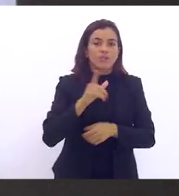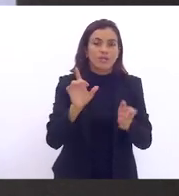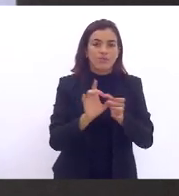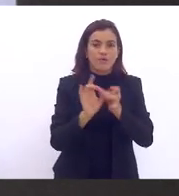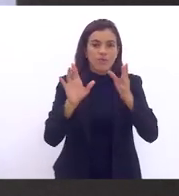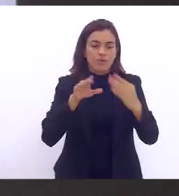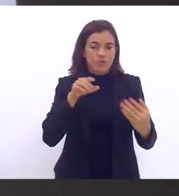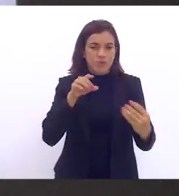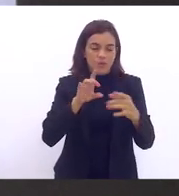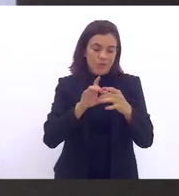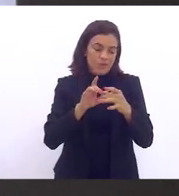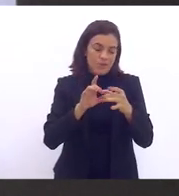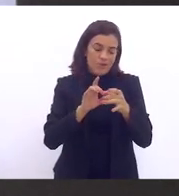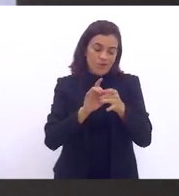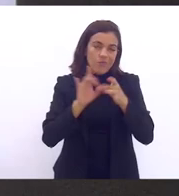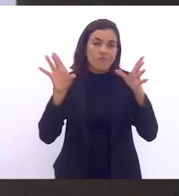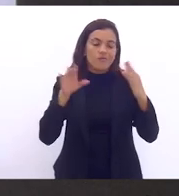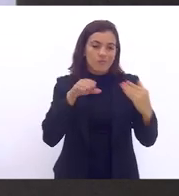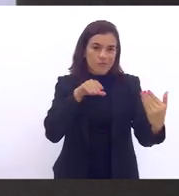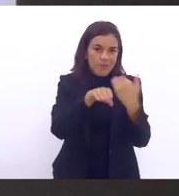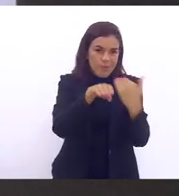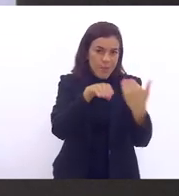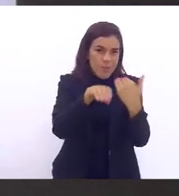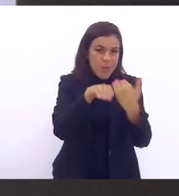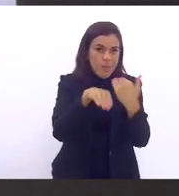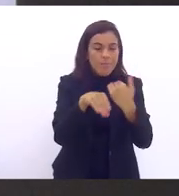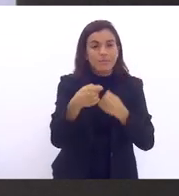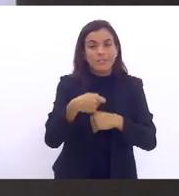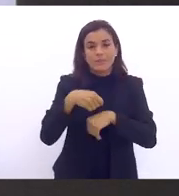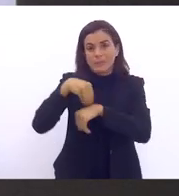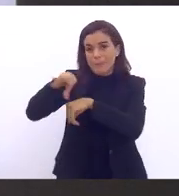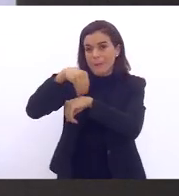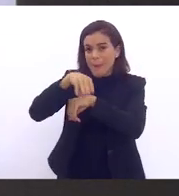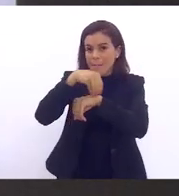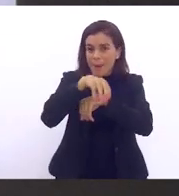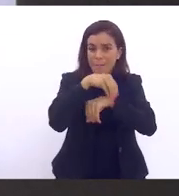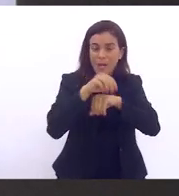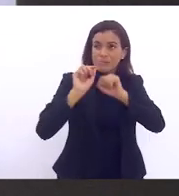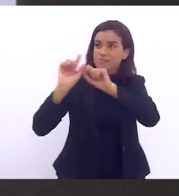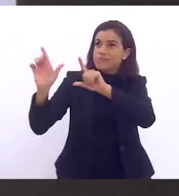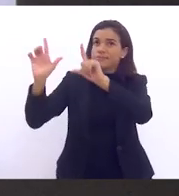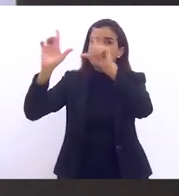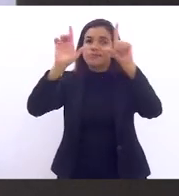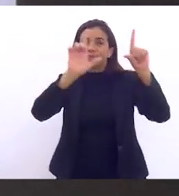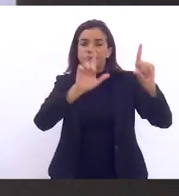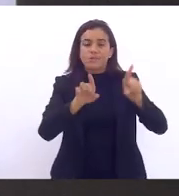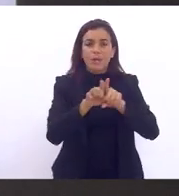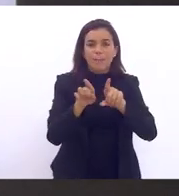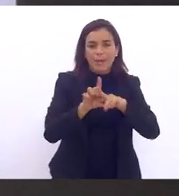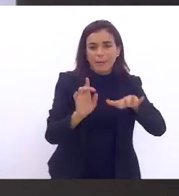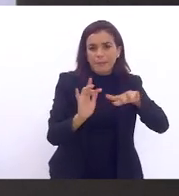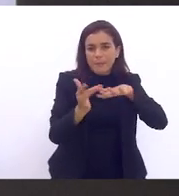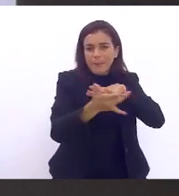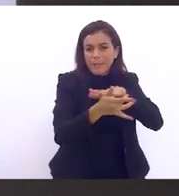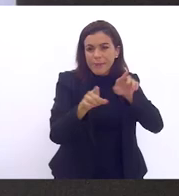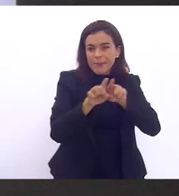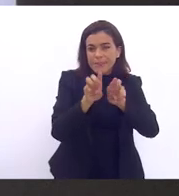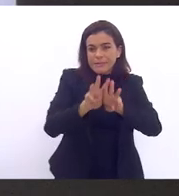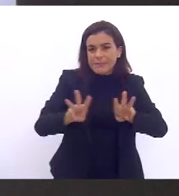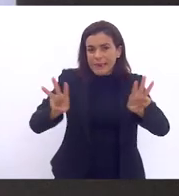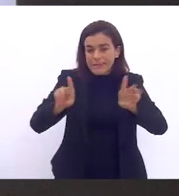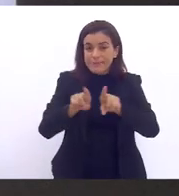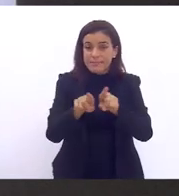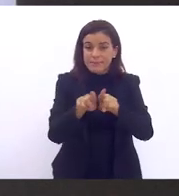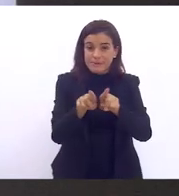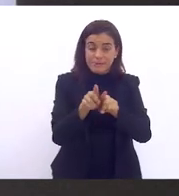nós teríamos que fazer massivamente Comunicação na Via eh meios na mídia eh e acessar diretamente